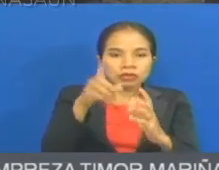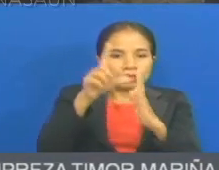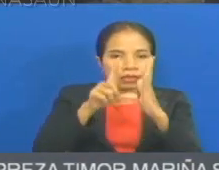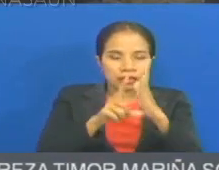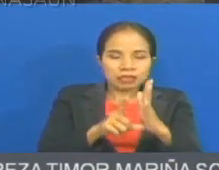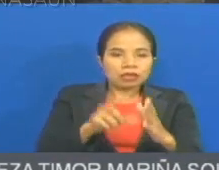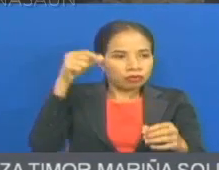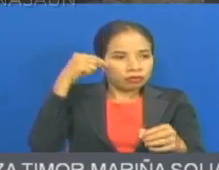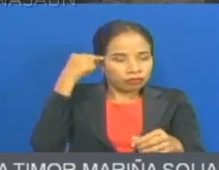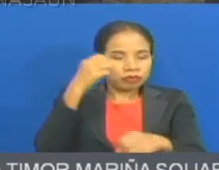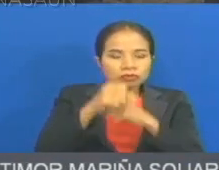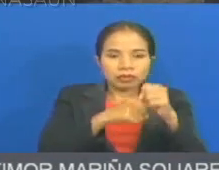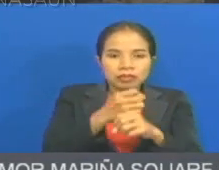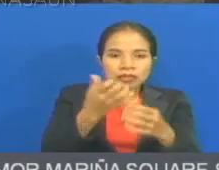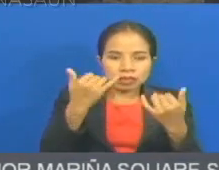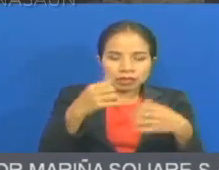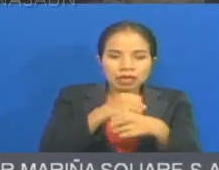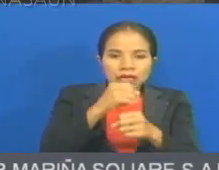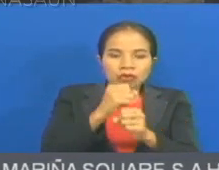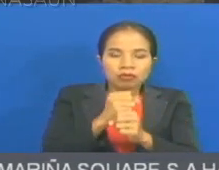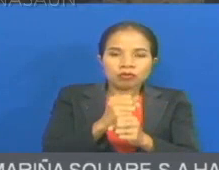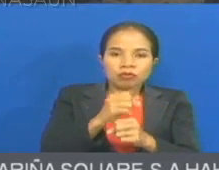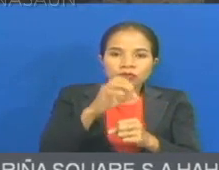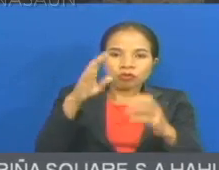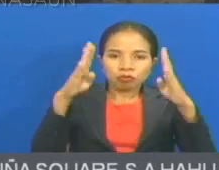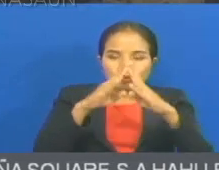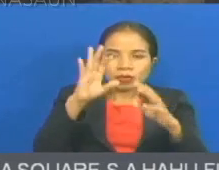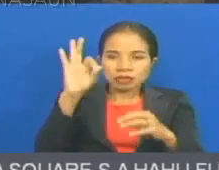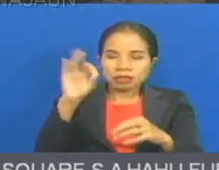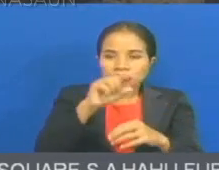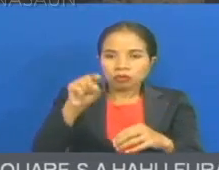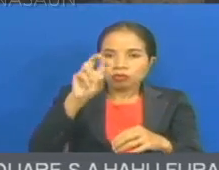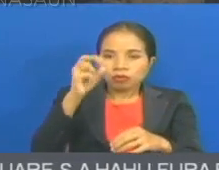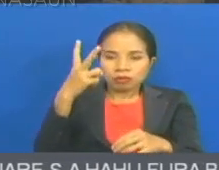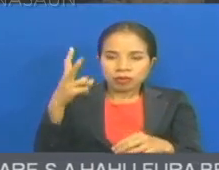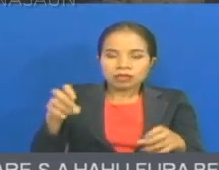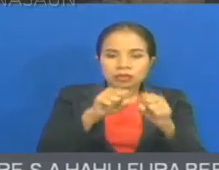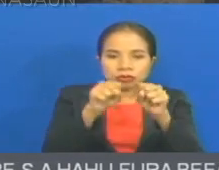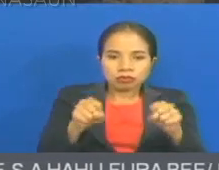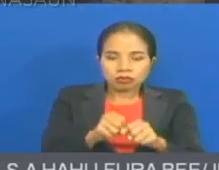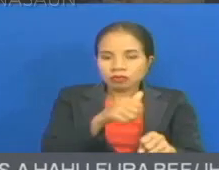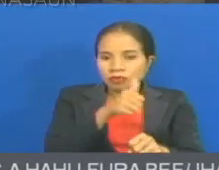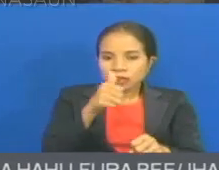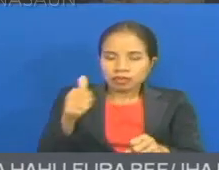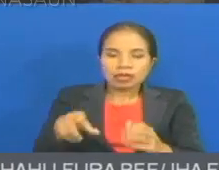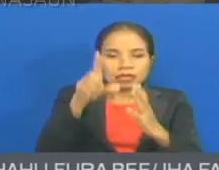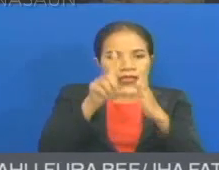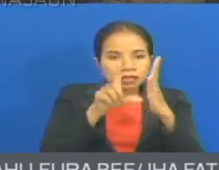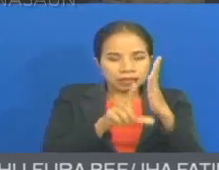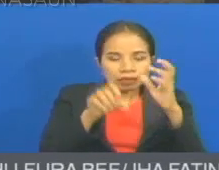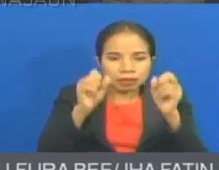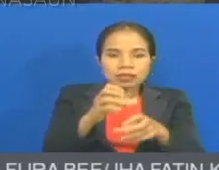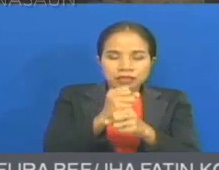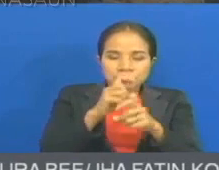tinha ainda nesse alô uma CIA. Até sanul recebeu a cada suco no lista né e também lista pelo cima outro me bem e